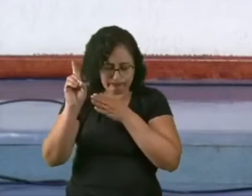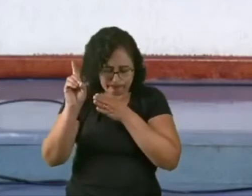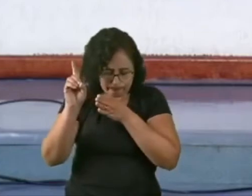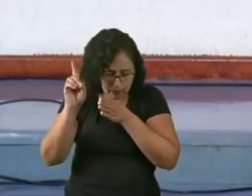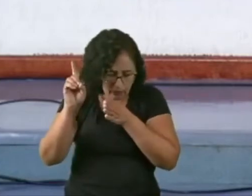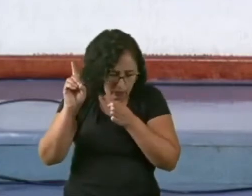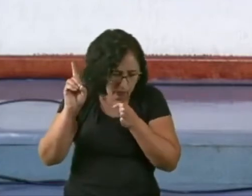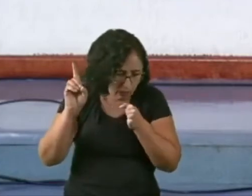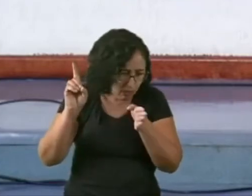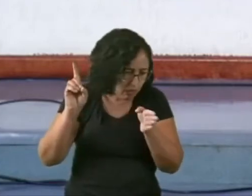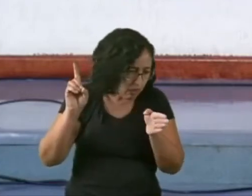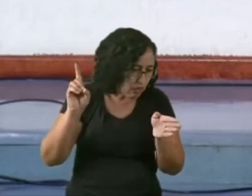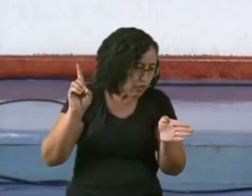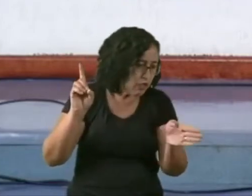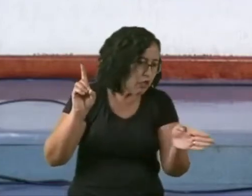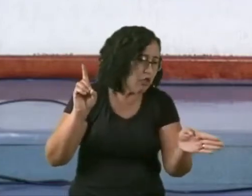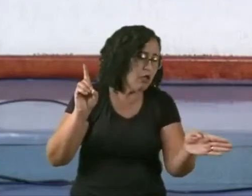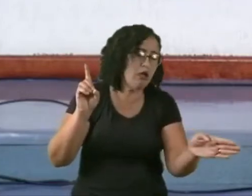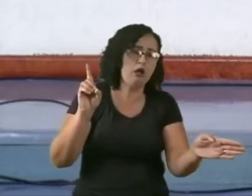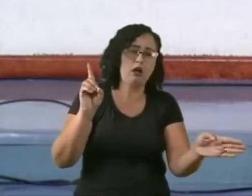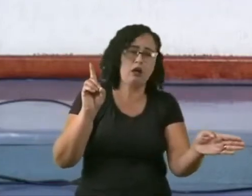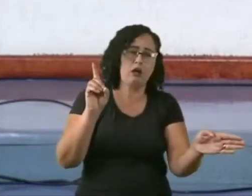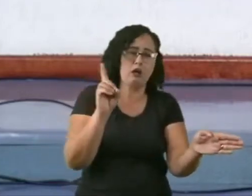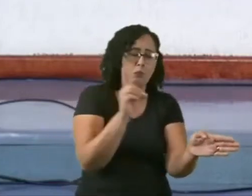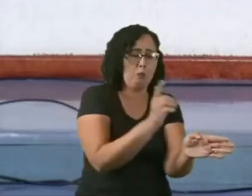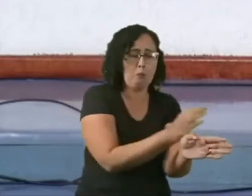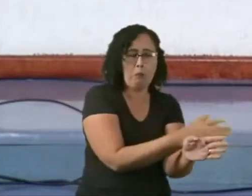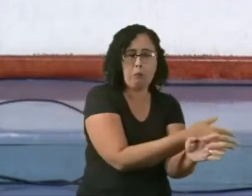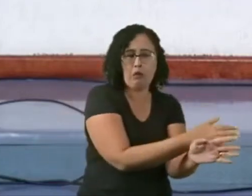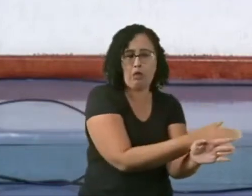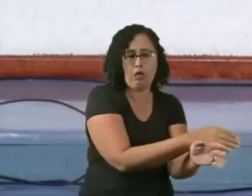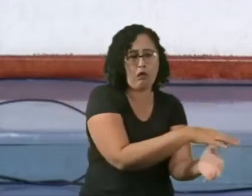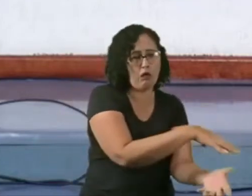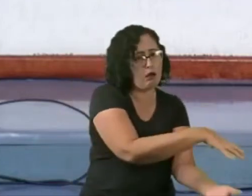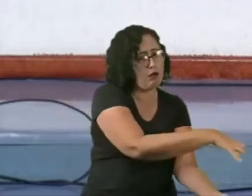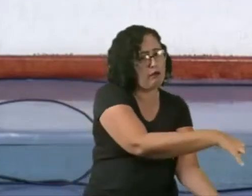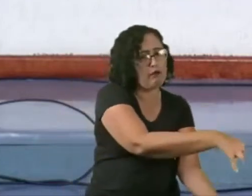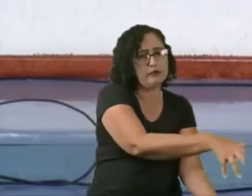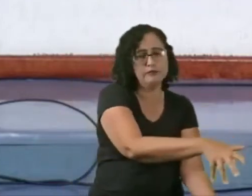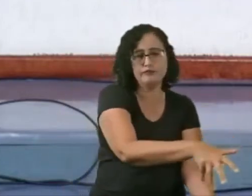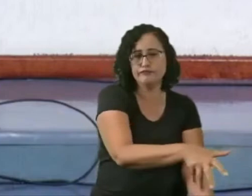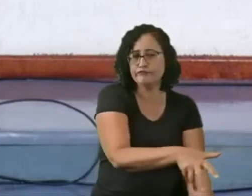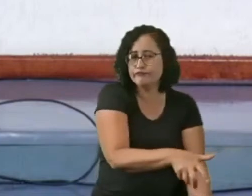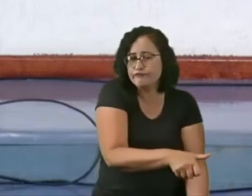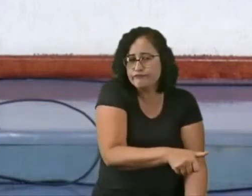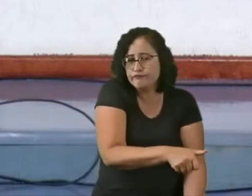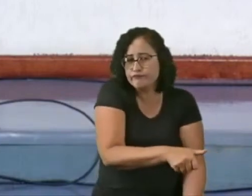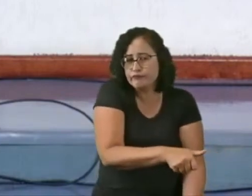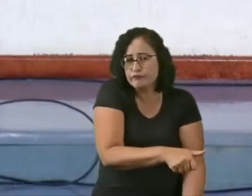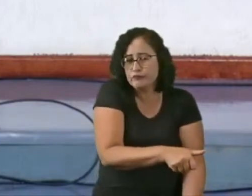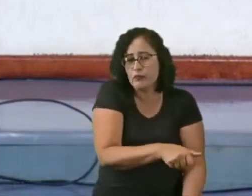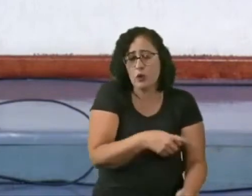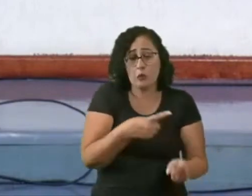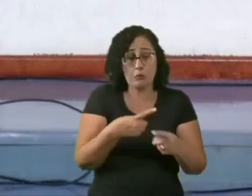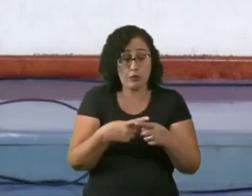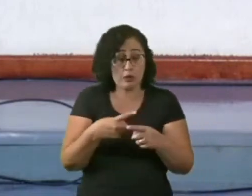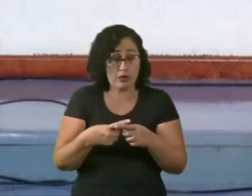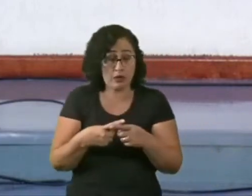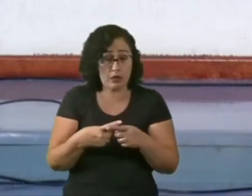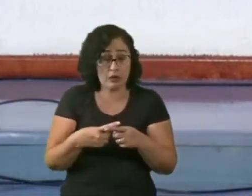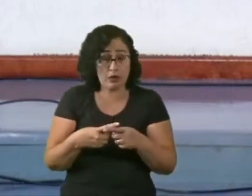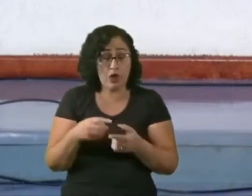experimentaram, mas talvez demorou alguma resposta e